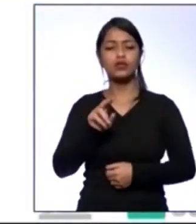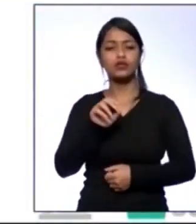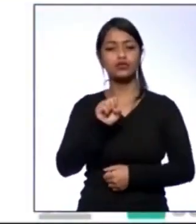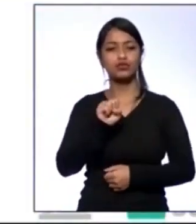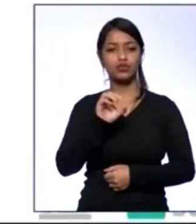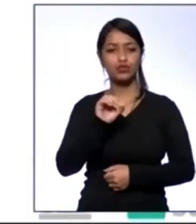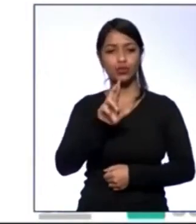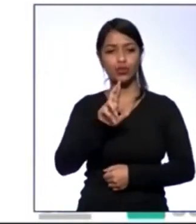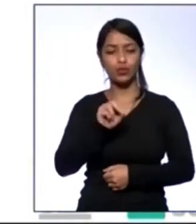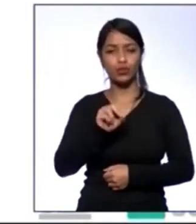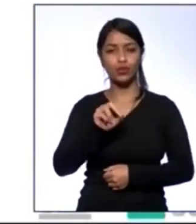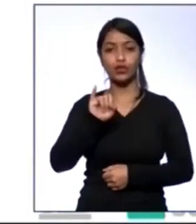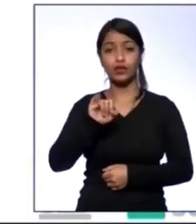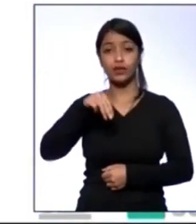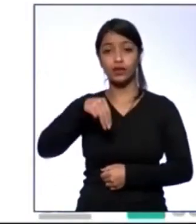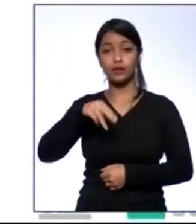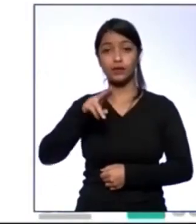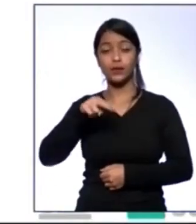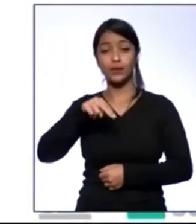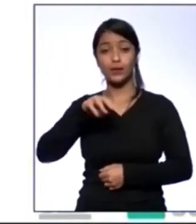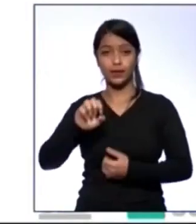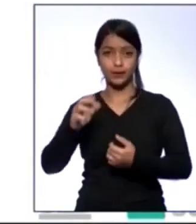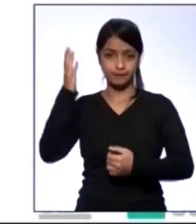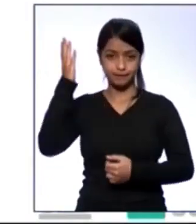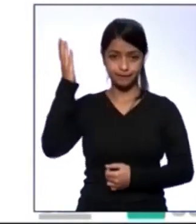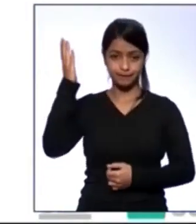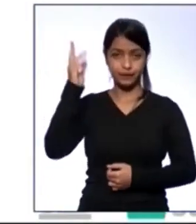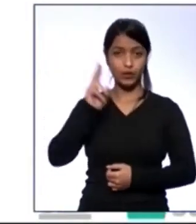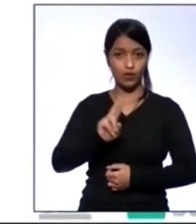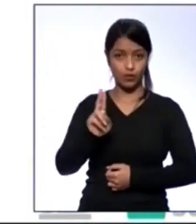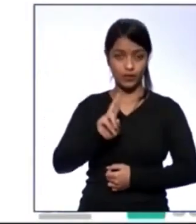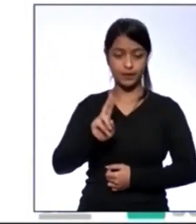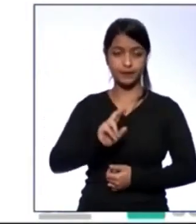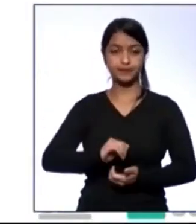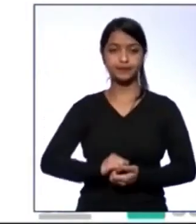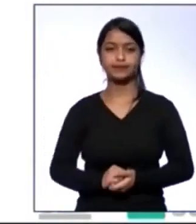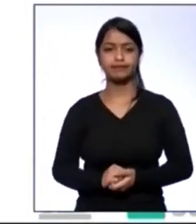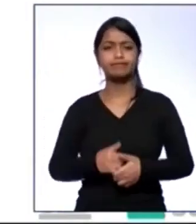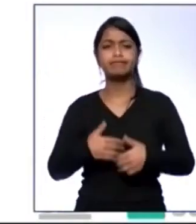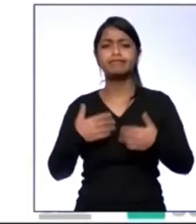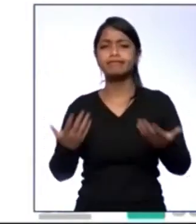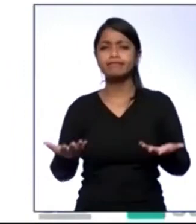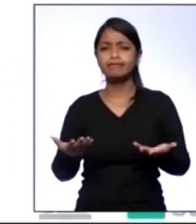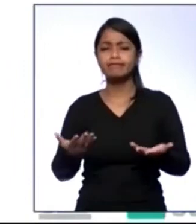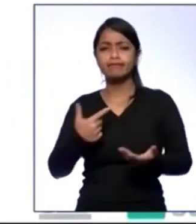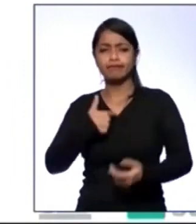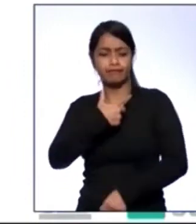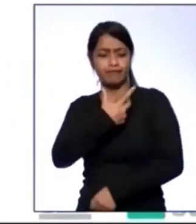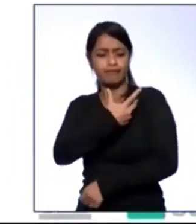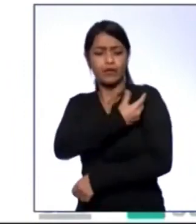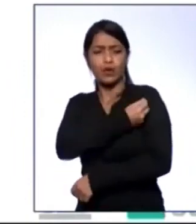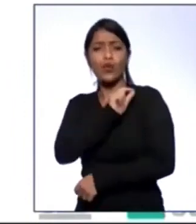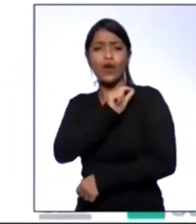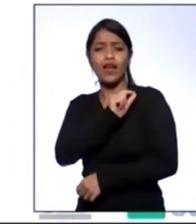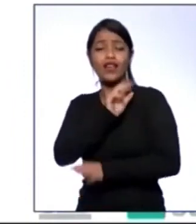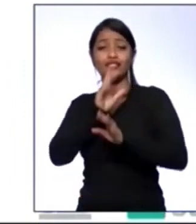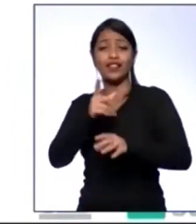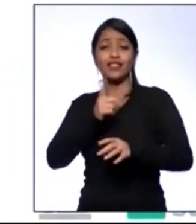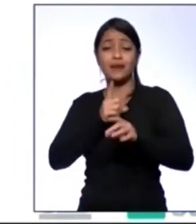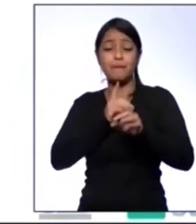imune. Neste caso, o que eu vou aplicar no indivíduo é o anticorpo